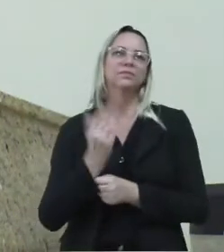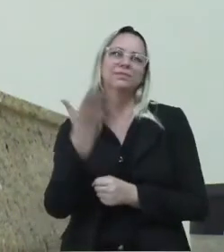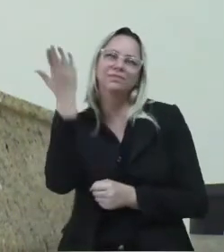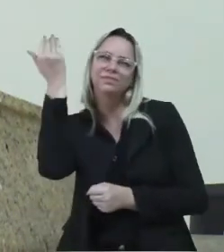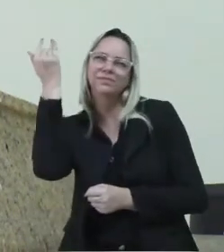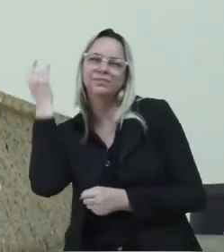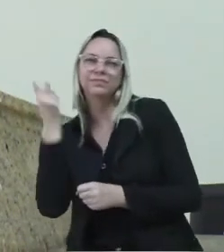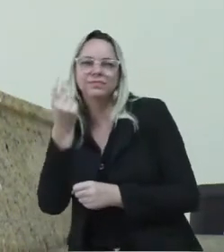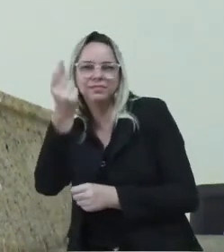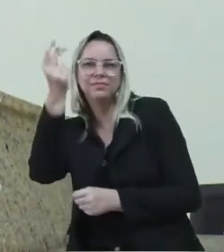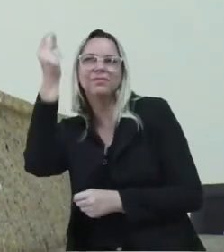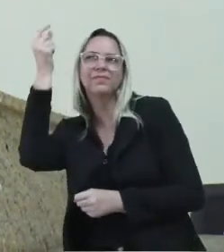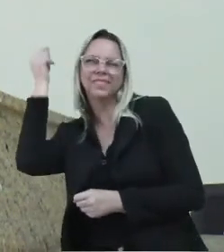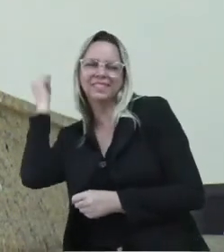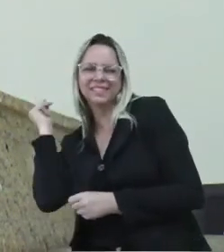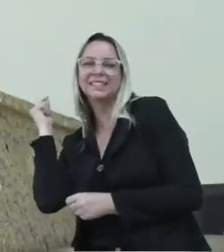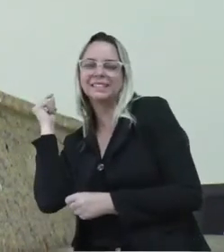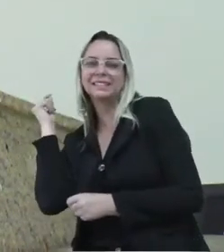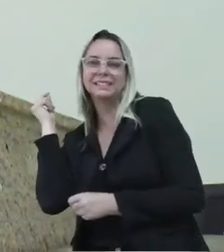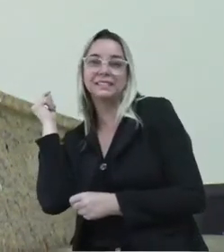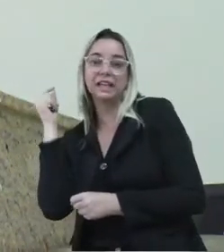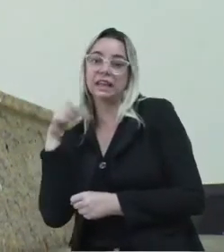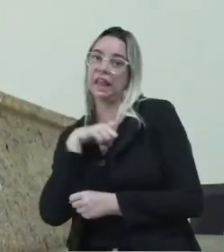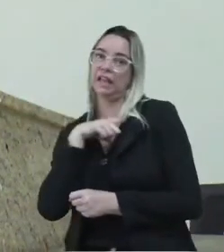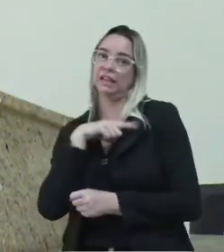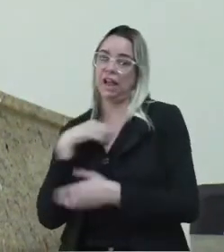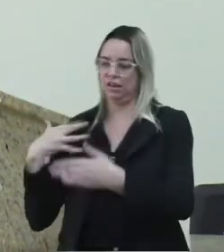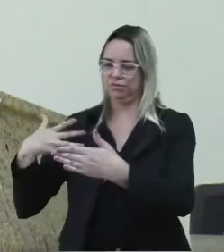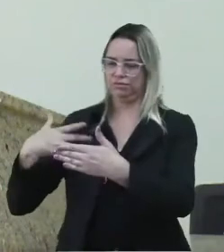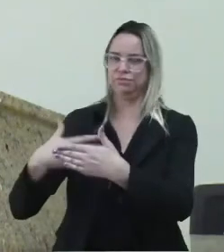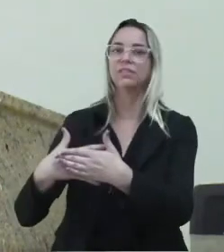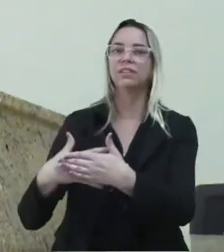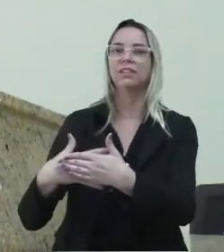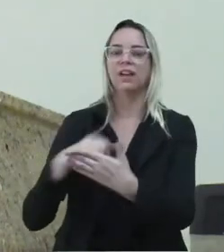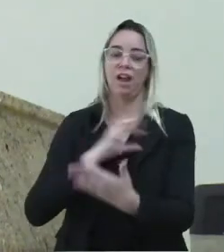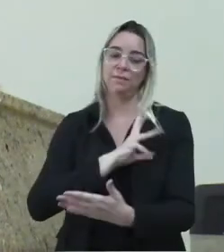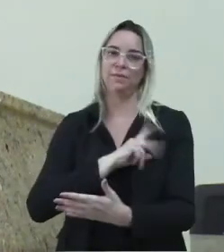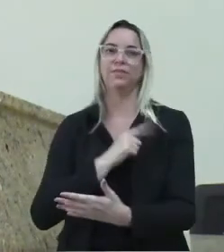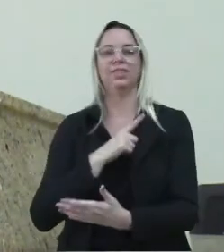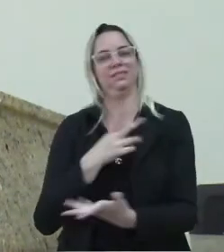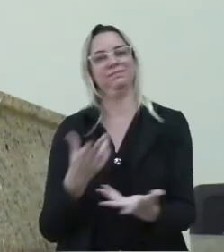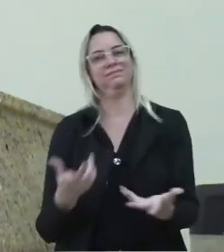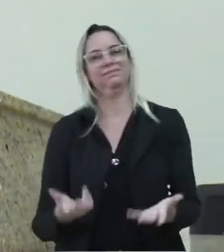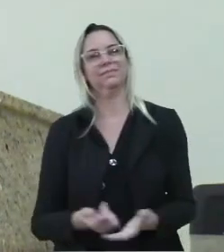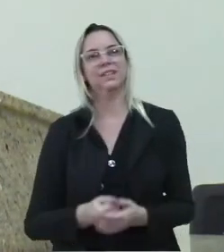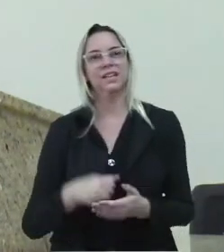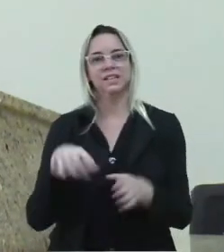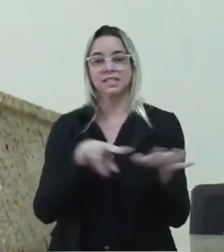ainda existe. E quero desejar a todos uma boa Semana Santa e até a próxima semana.